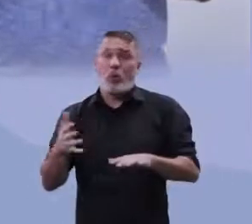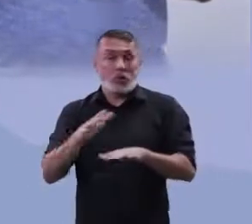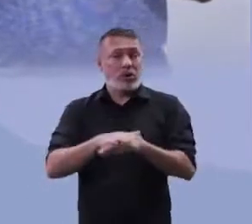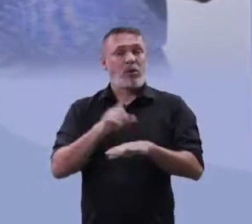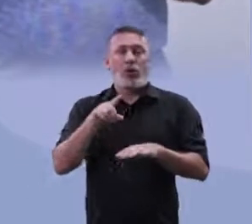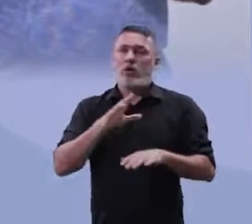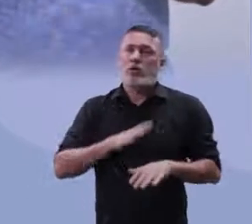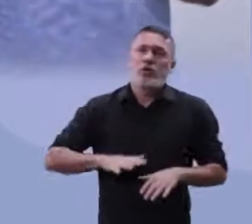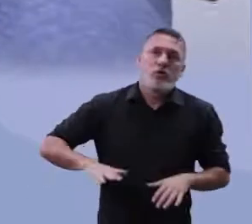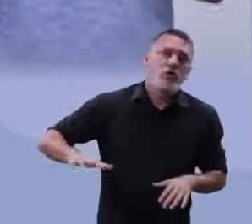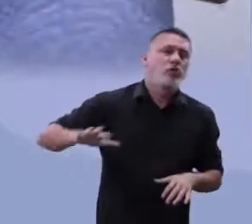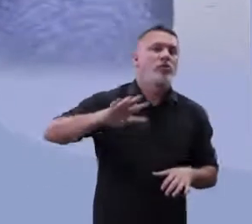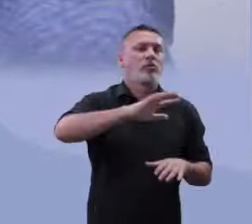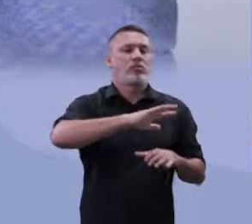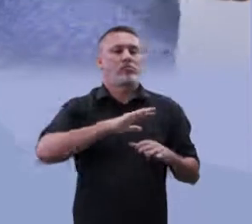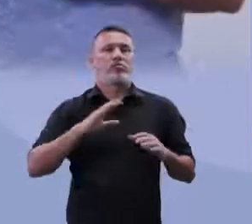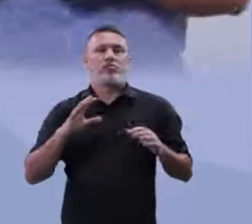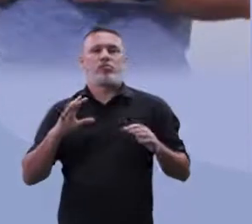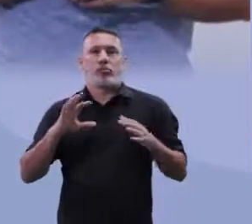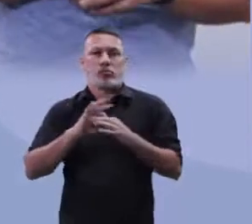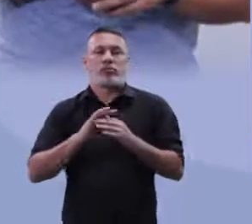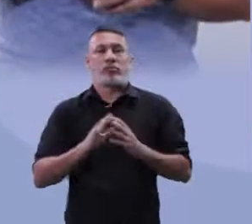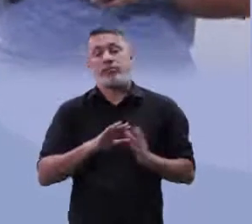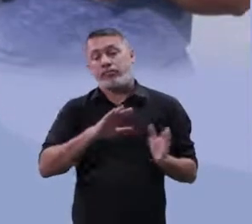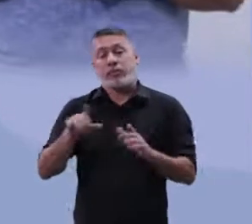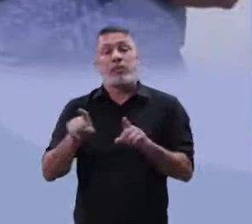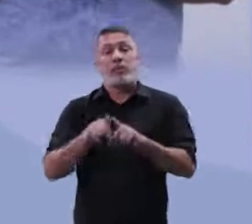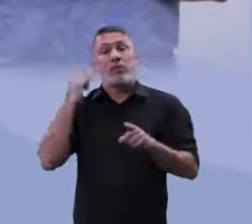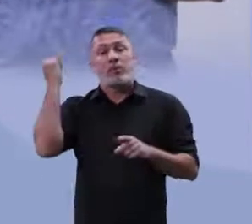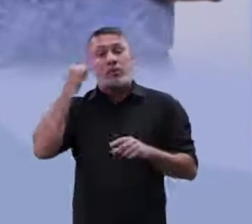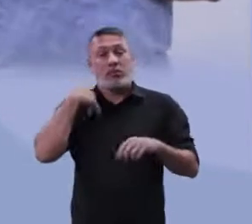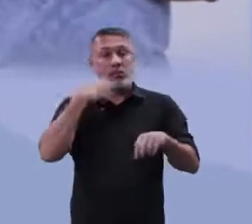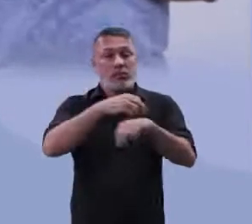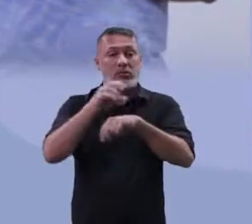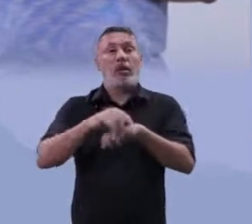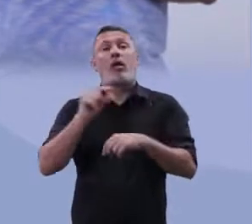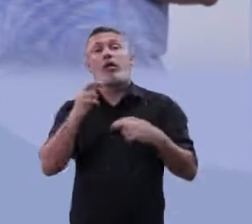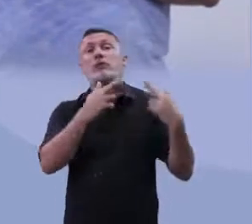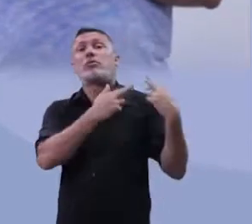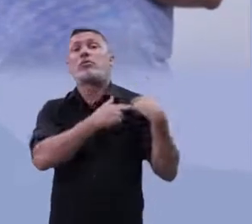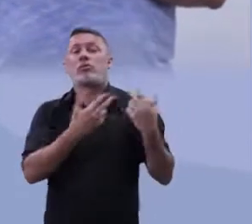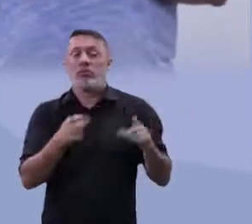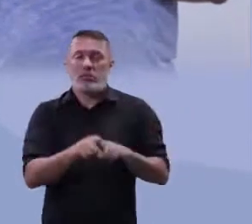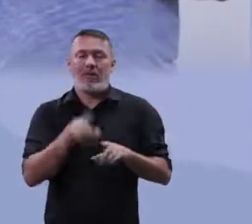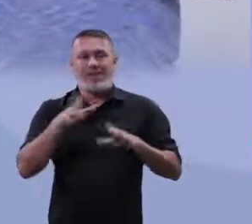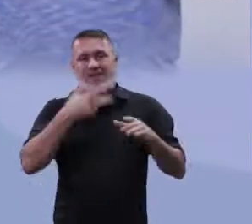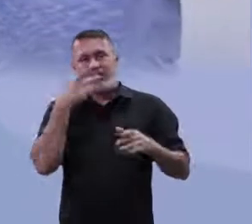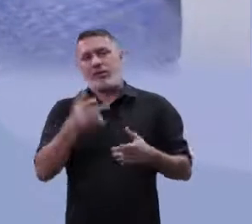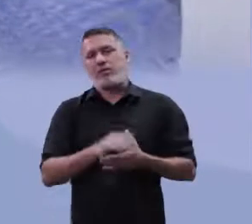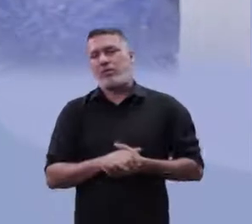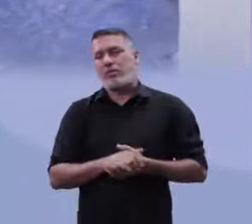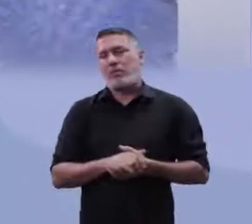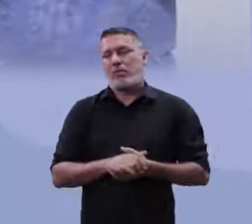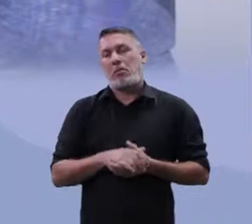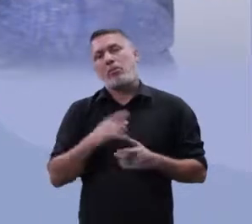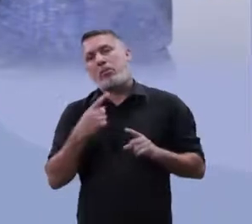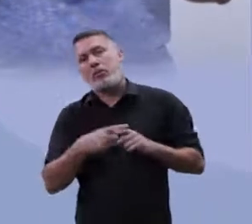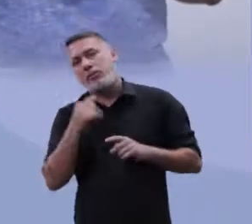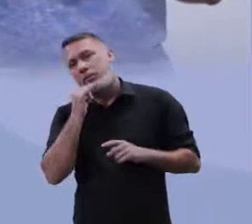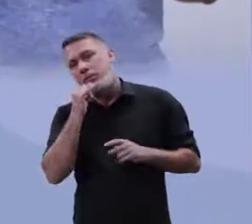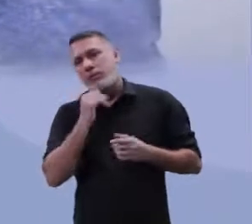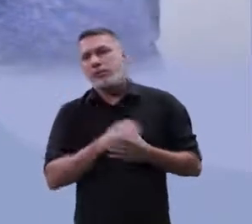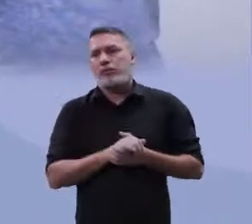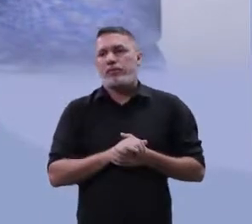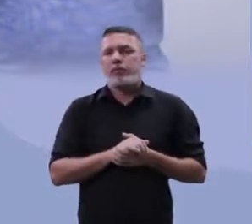ela engloba tudo isso. É preciso falar também daquilo que é apontado pelos responsáveis. Eles falam o seguinte, que os